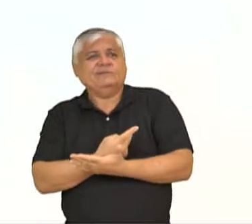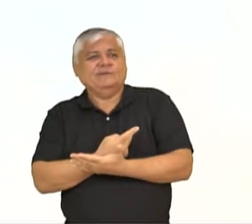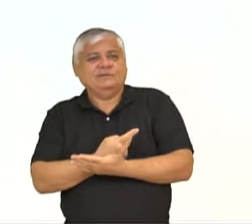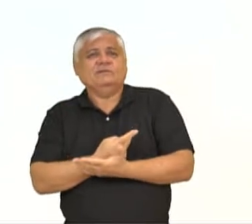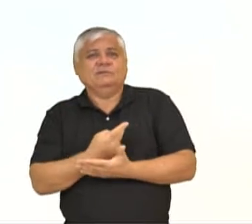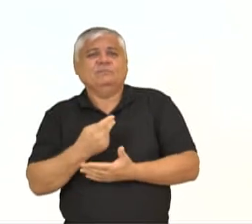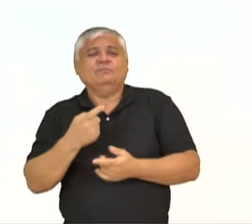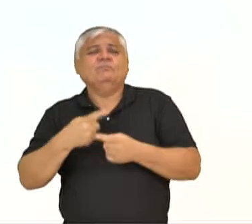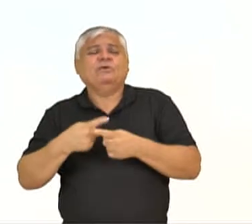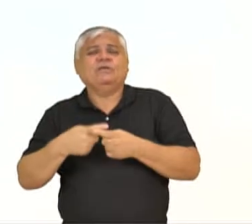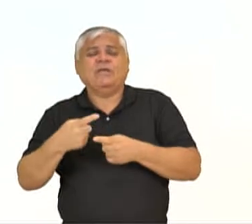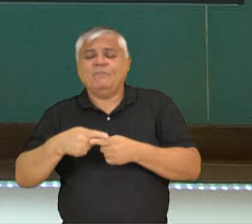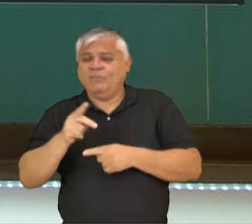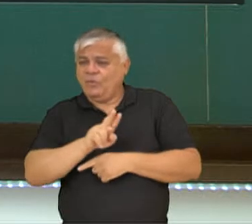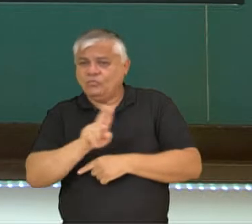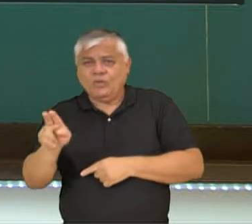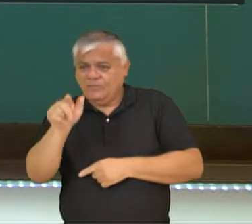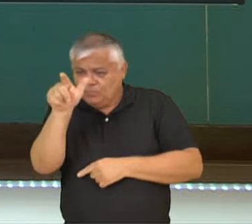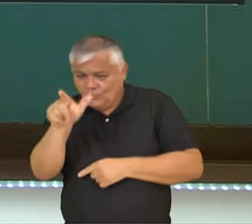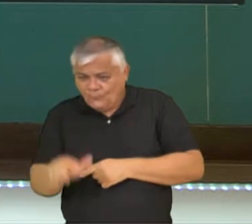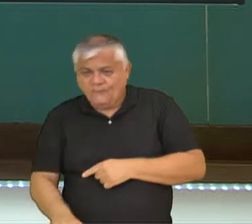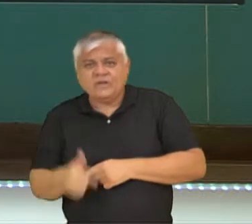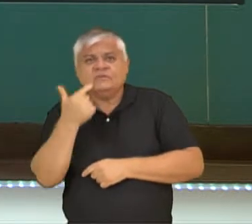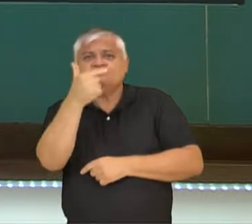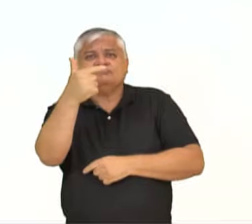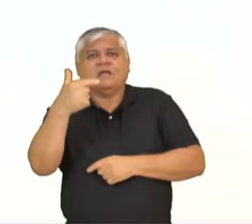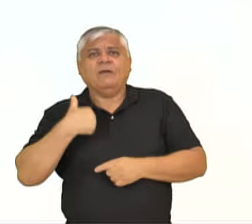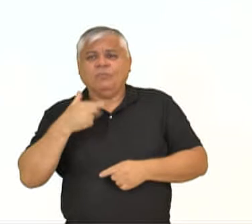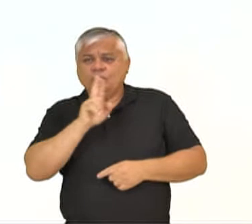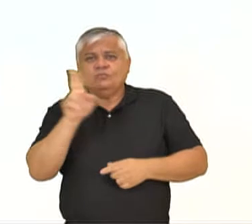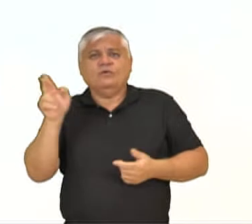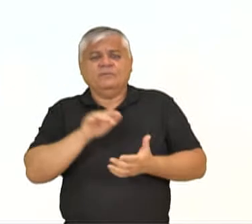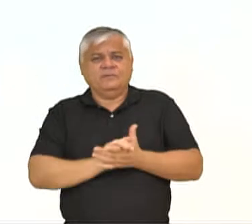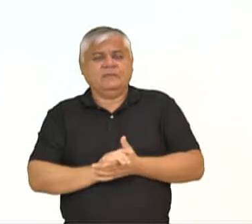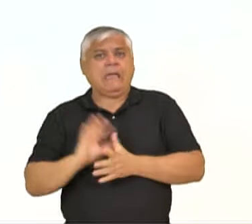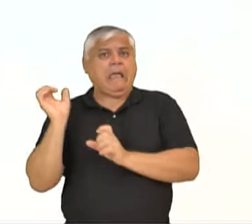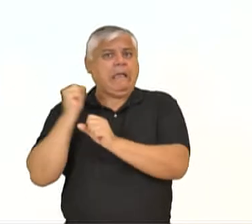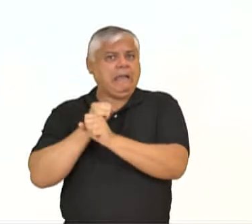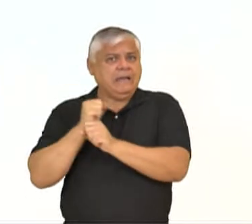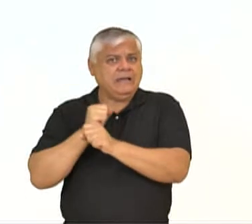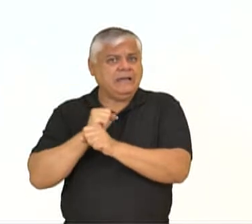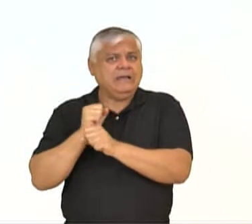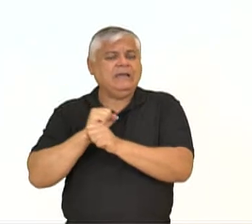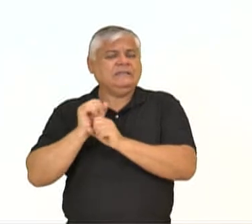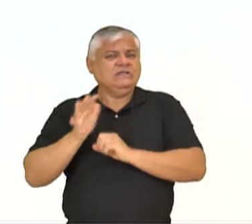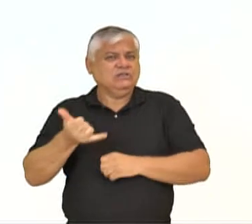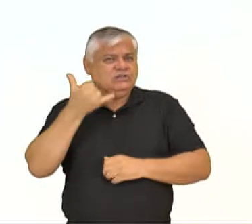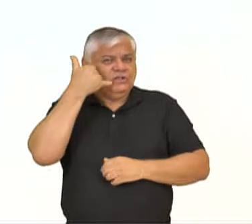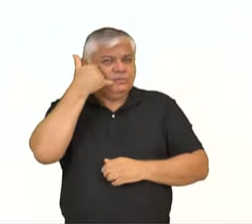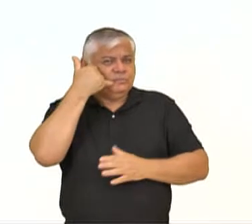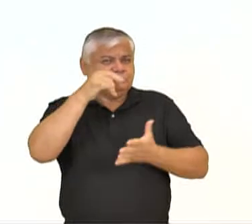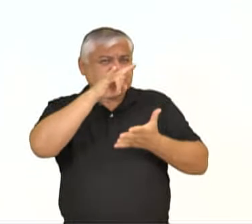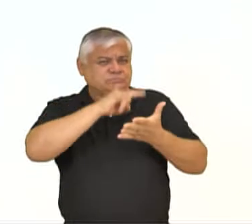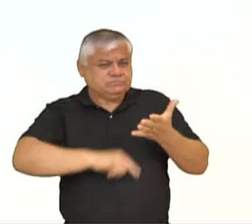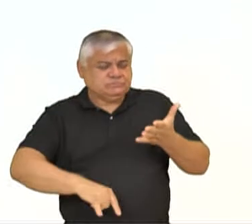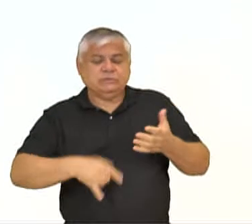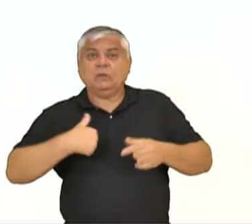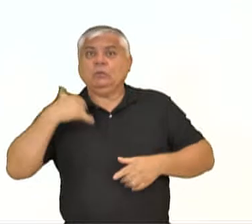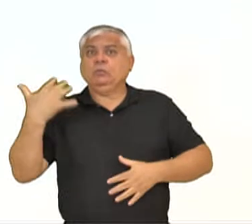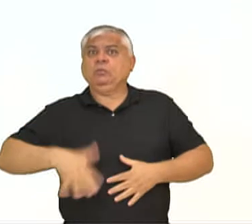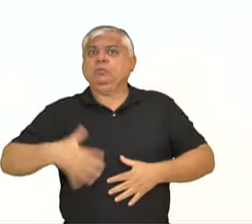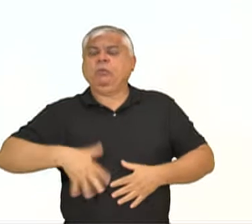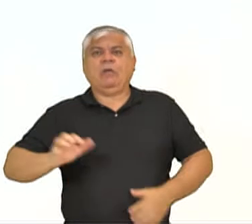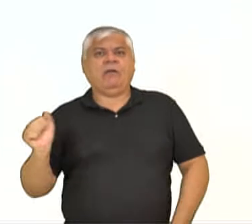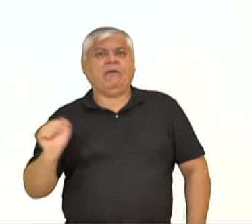e seu nome não apareceu na lista. Há anos que a minha conta de telefone vem com cifras